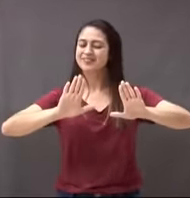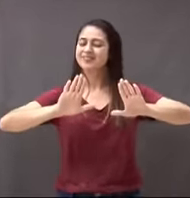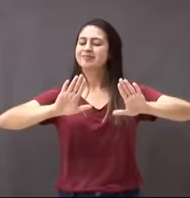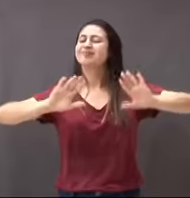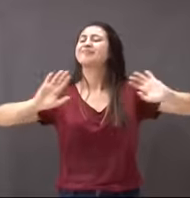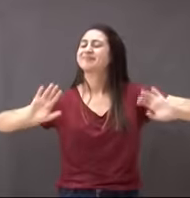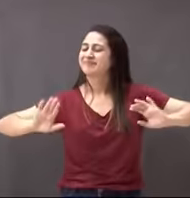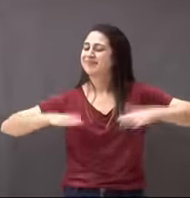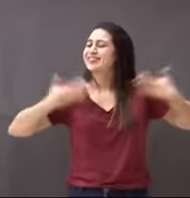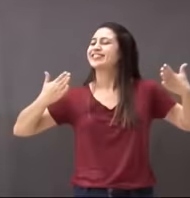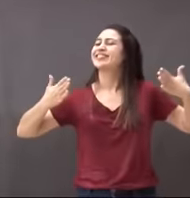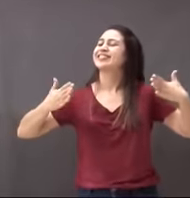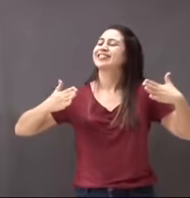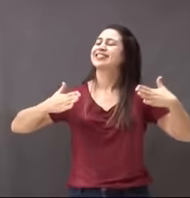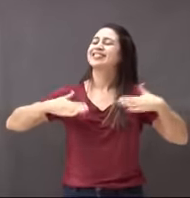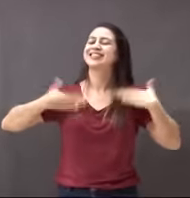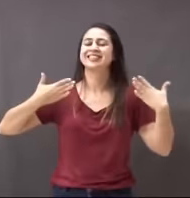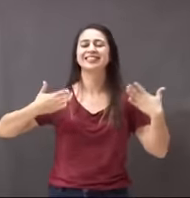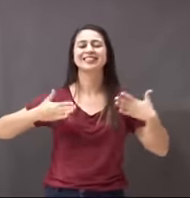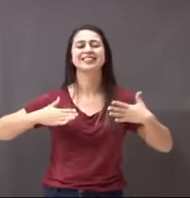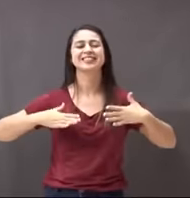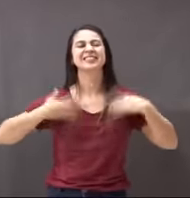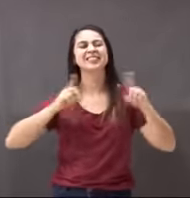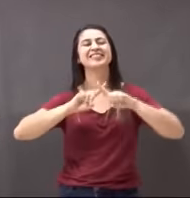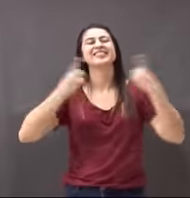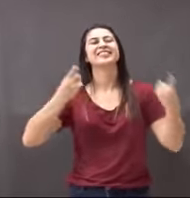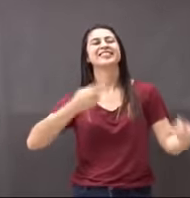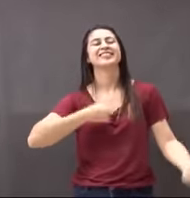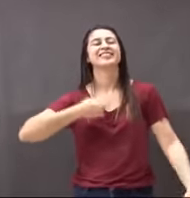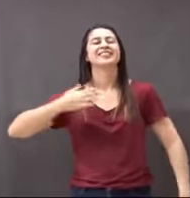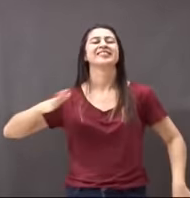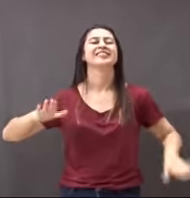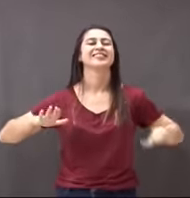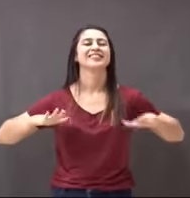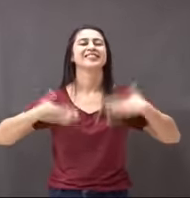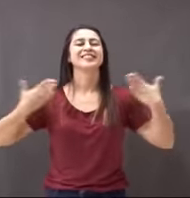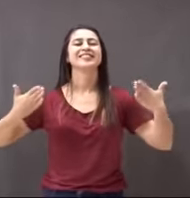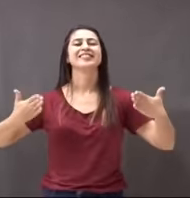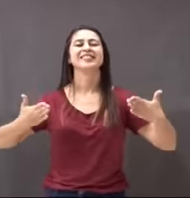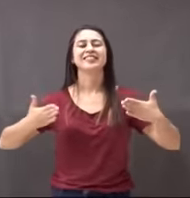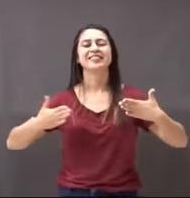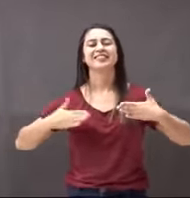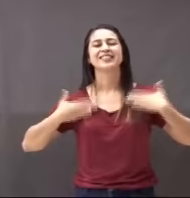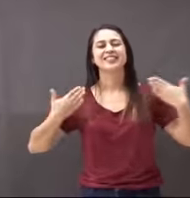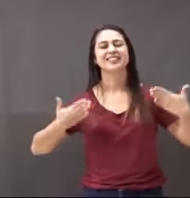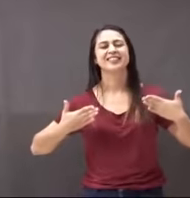eu me alegrarei, todavia eu me alegrarei,